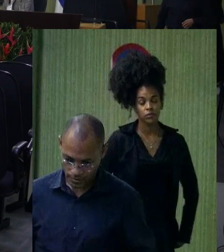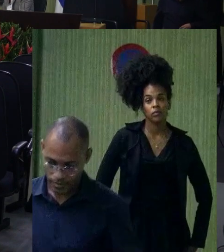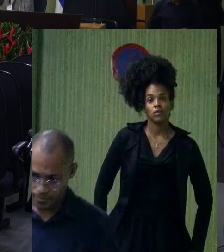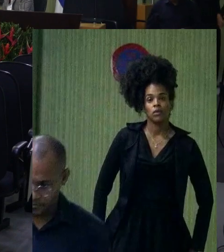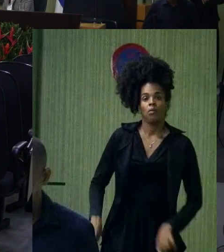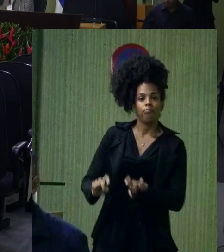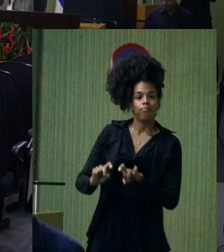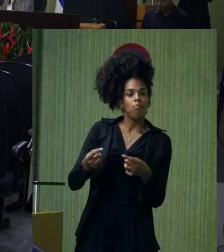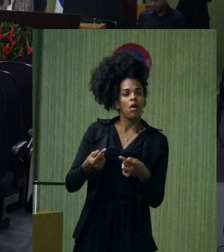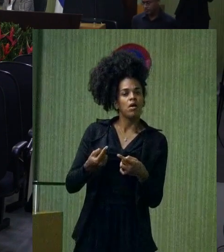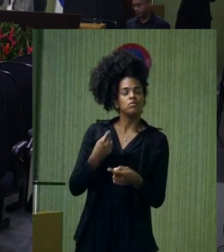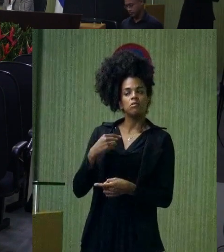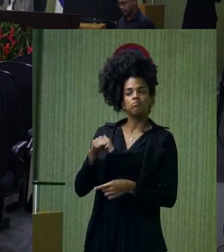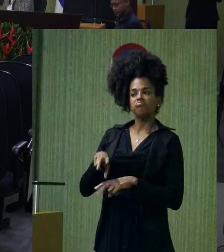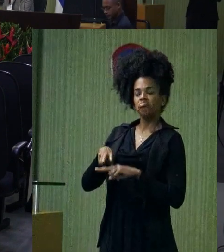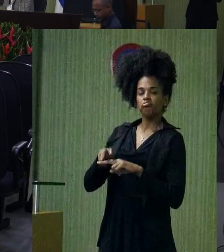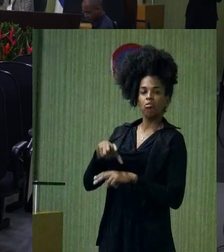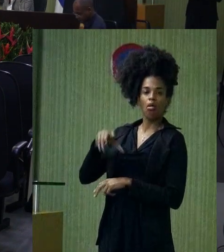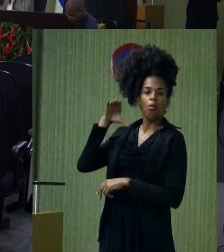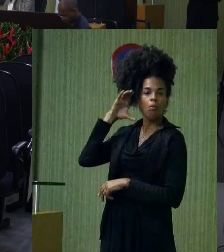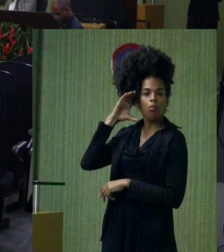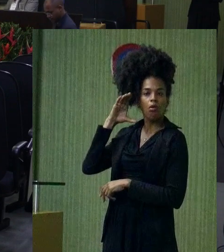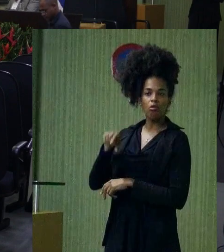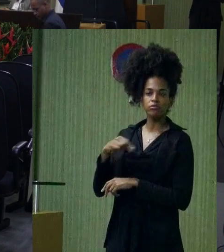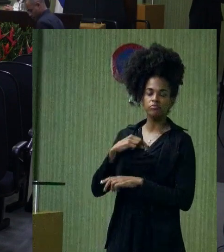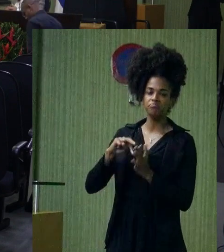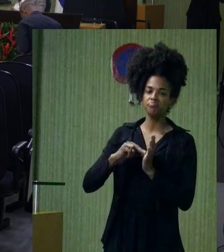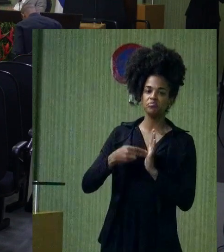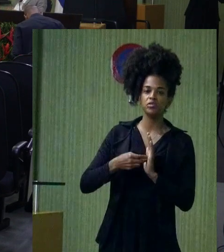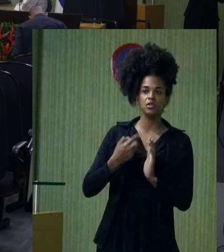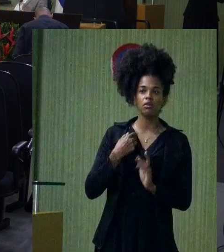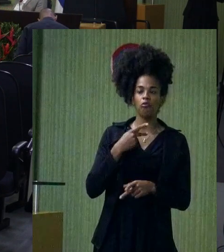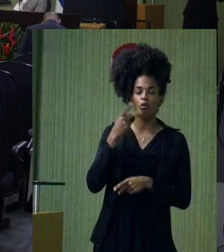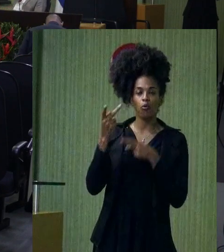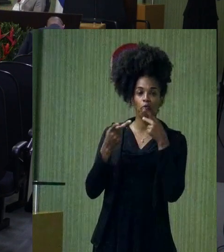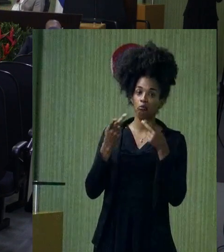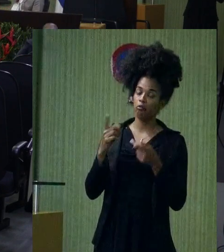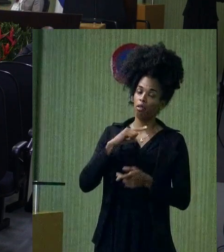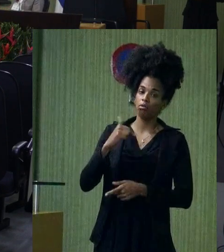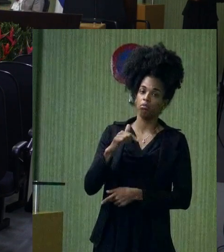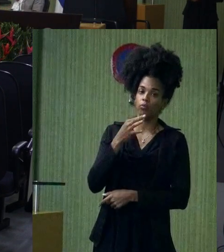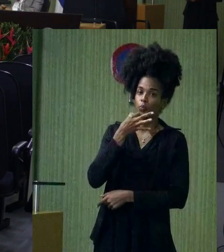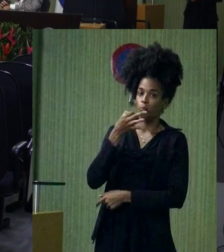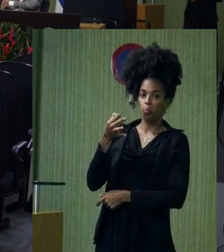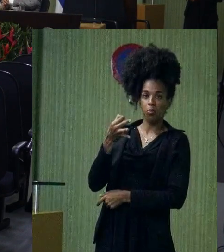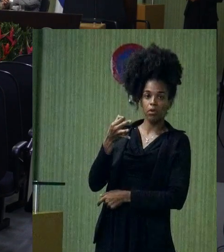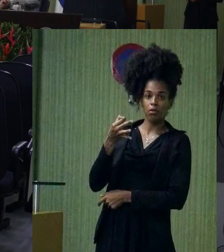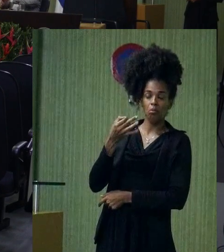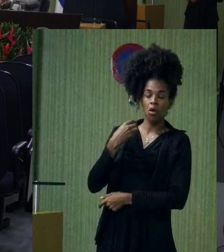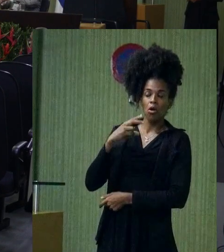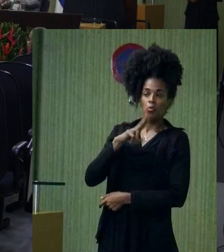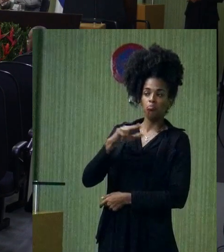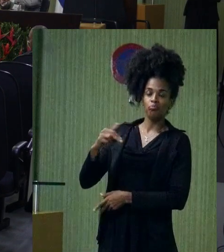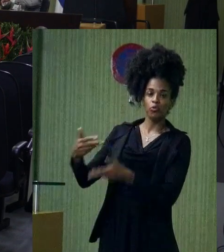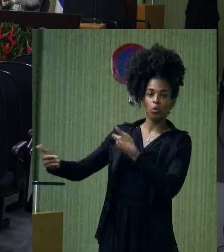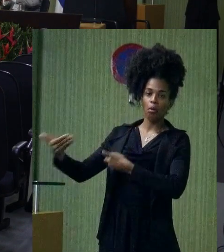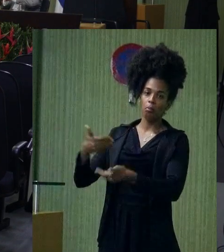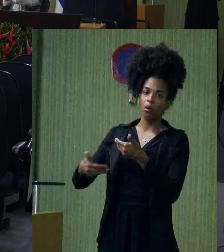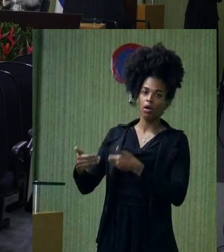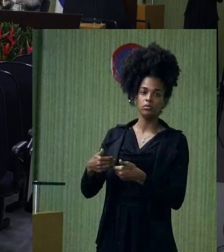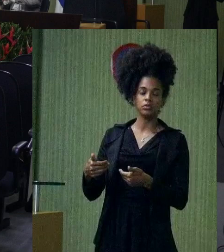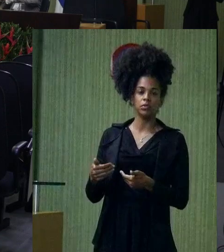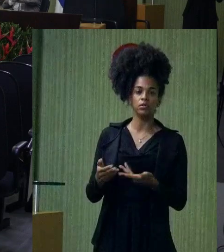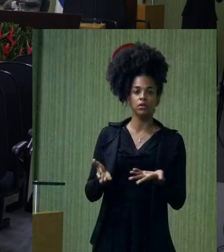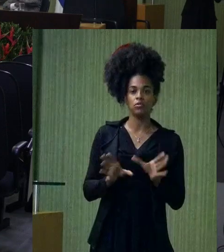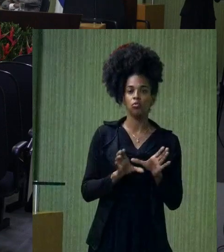ouvinte não significa que você não fale que você não participe são feitos grupos grupos que